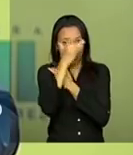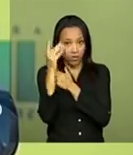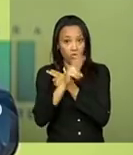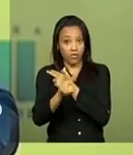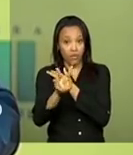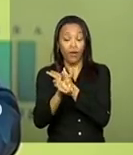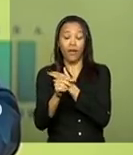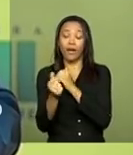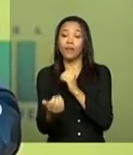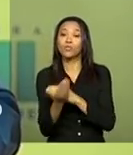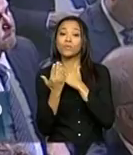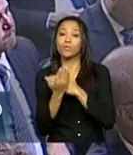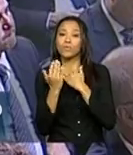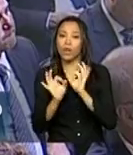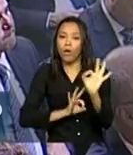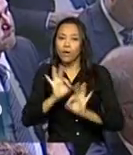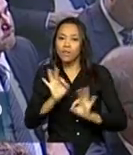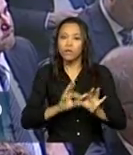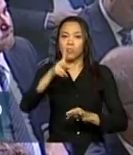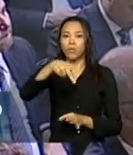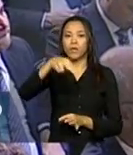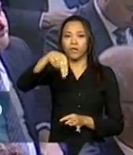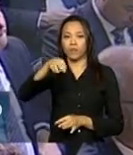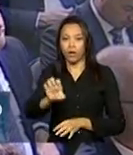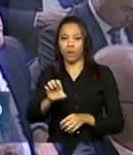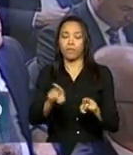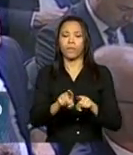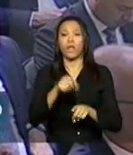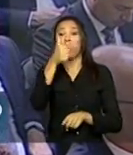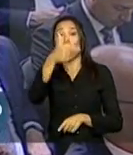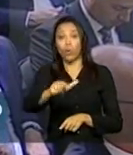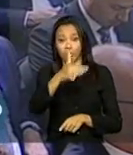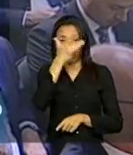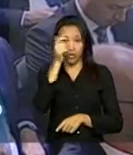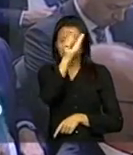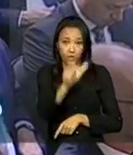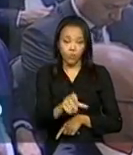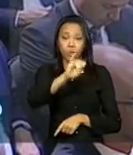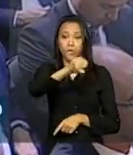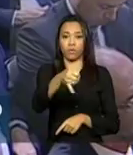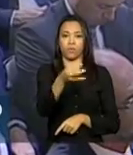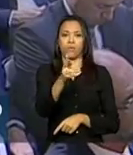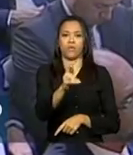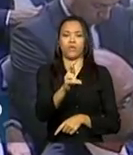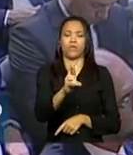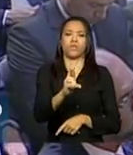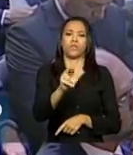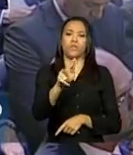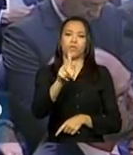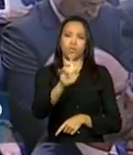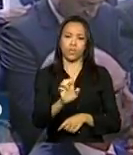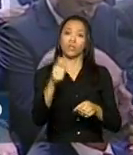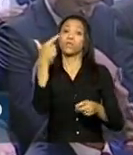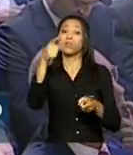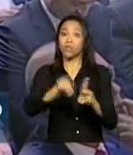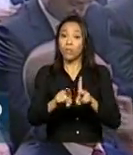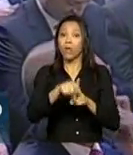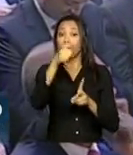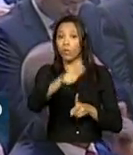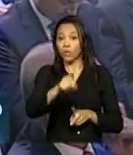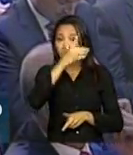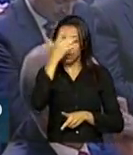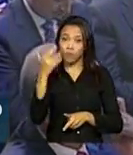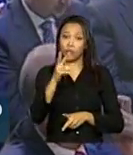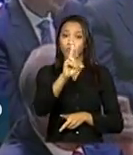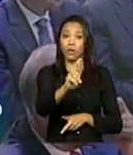PNE. Cumprimentar o professor Jorge Guimarães, grande parceiro. Cumprimentar o Romeu Caputo, Chico